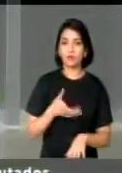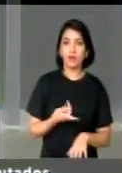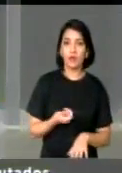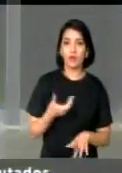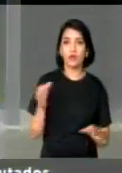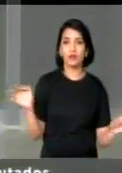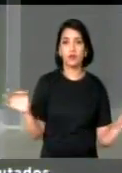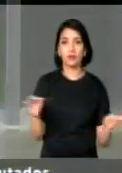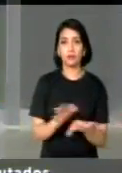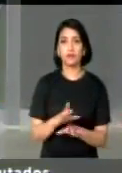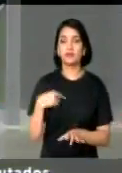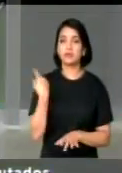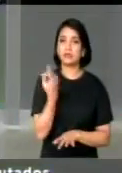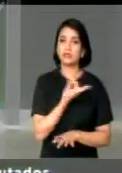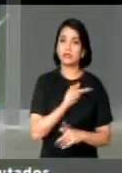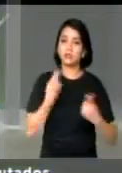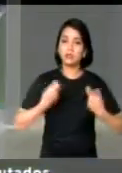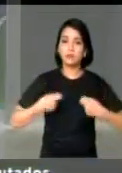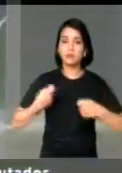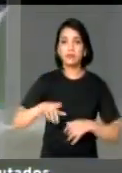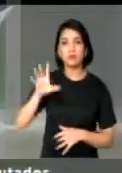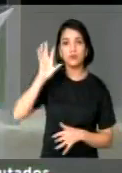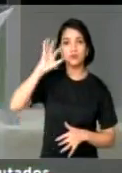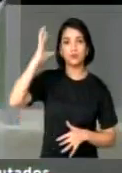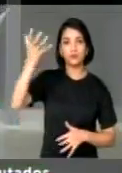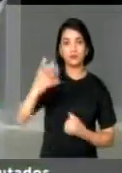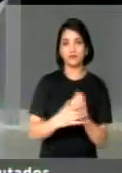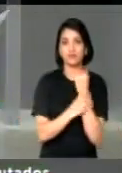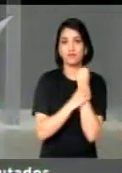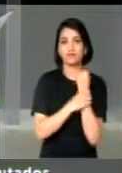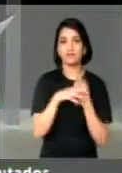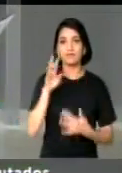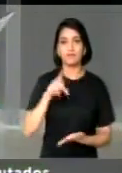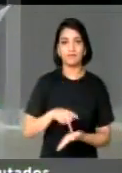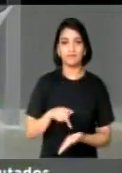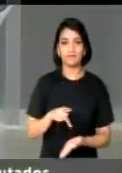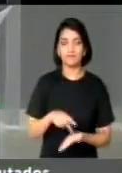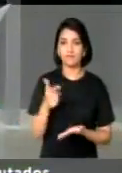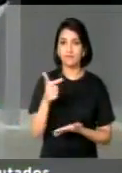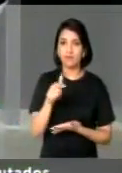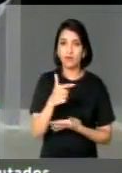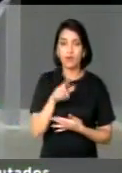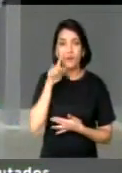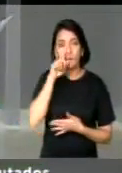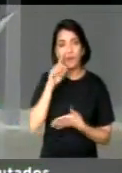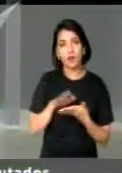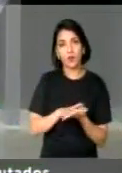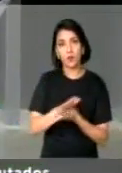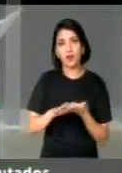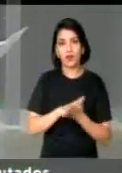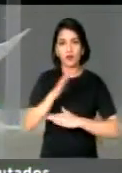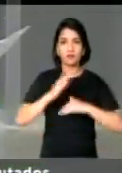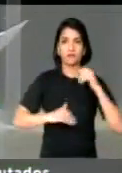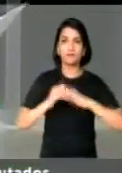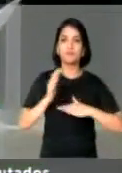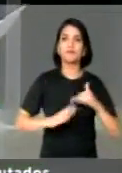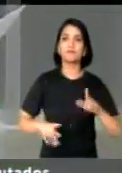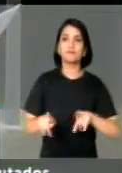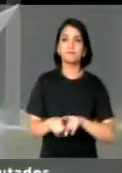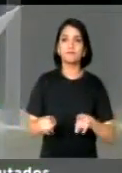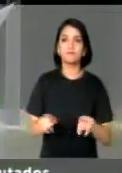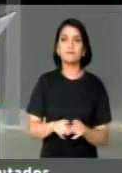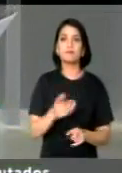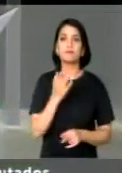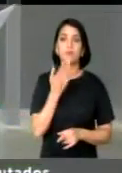e precisamos de uma decisão que dê segurança, não coloque em risco a atividade nem a espécie,